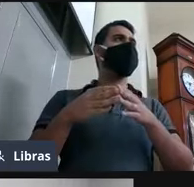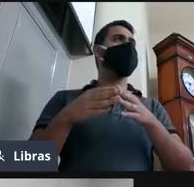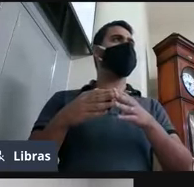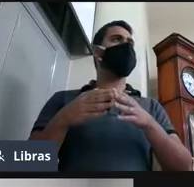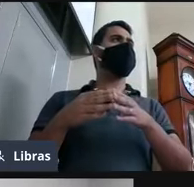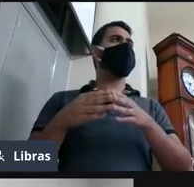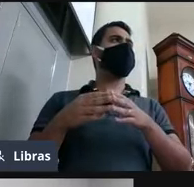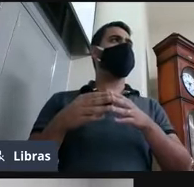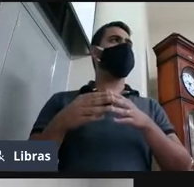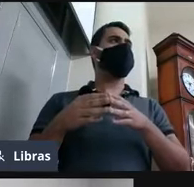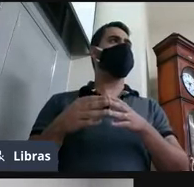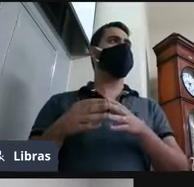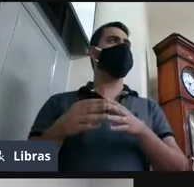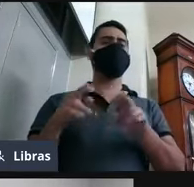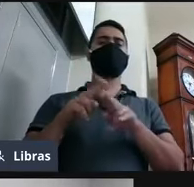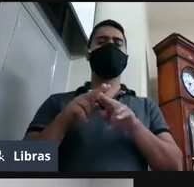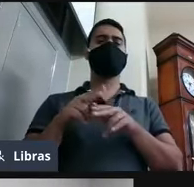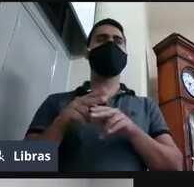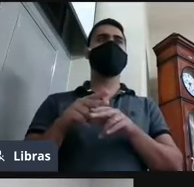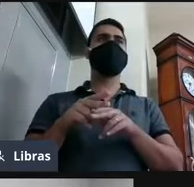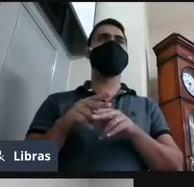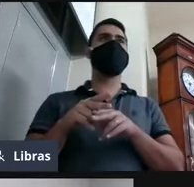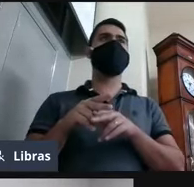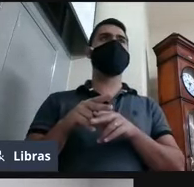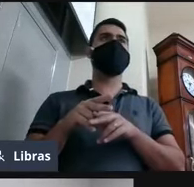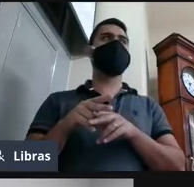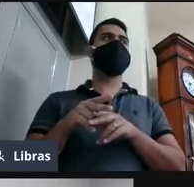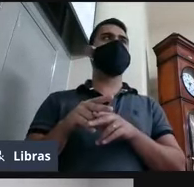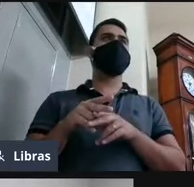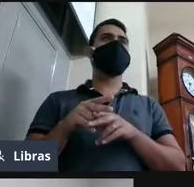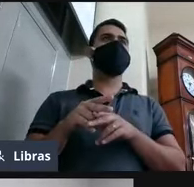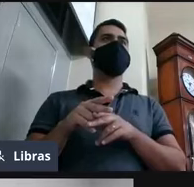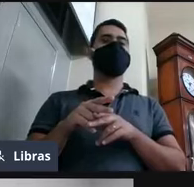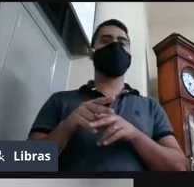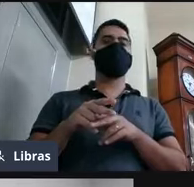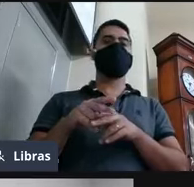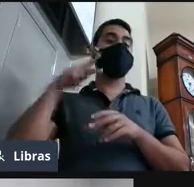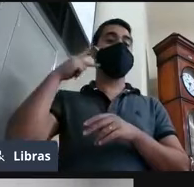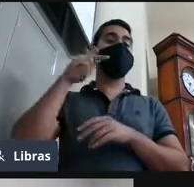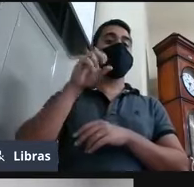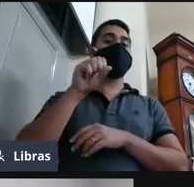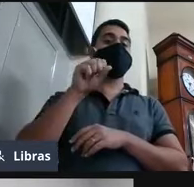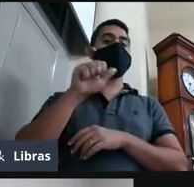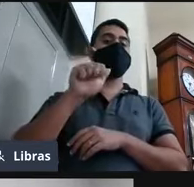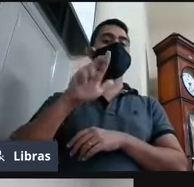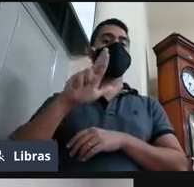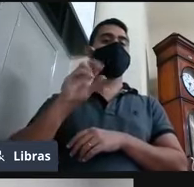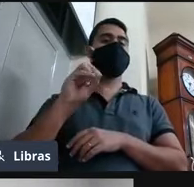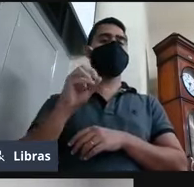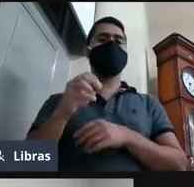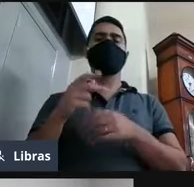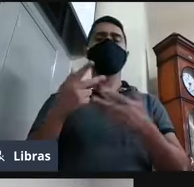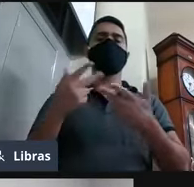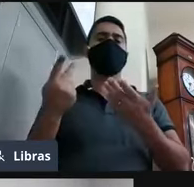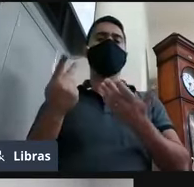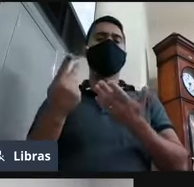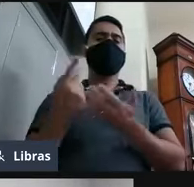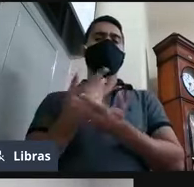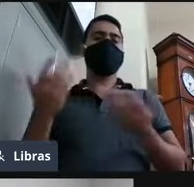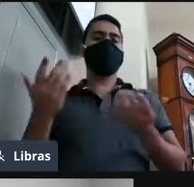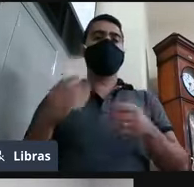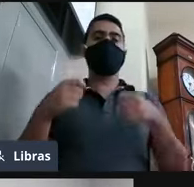ao nosso colega vereador, doutor Saulo, diante de uma situação que ocorreu há minutos atrás. E